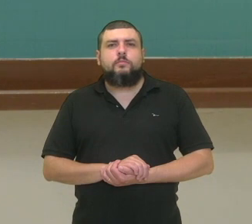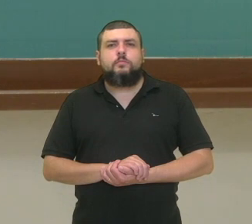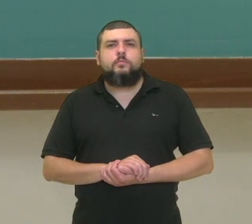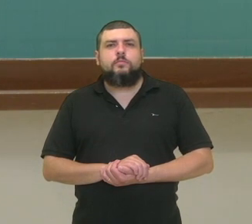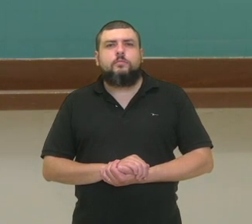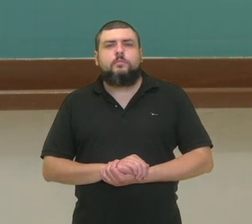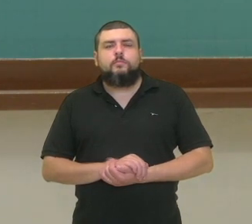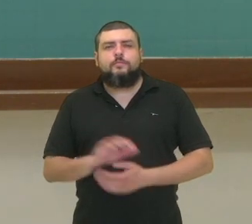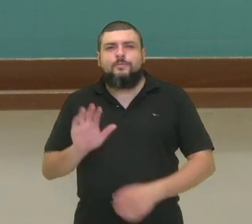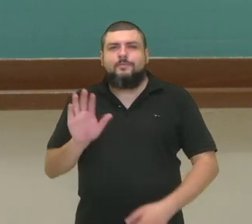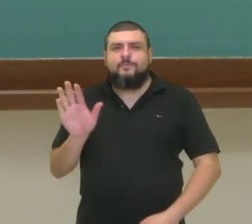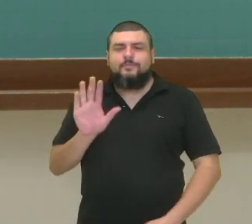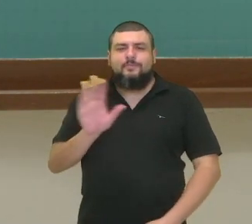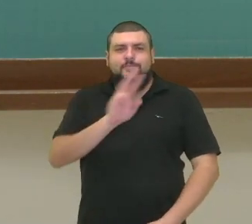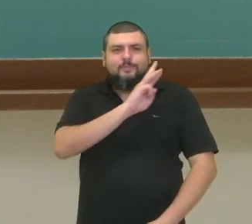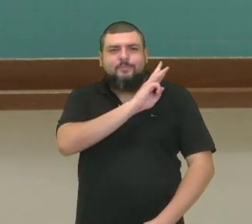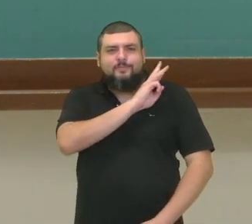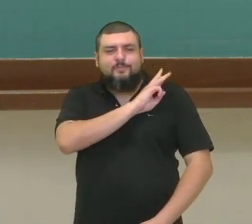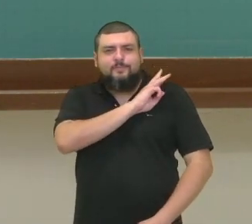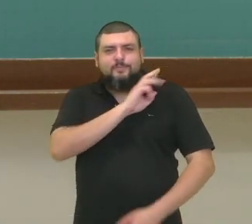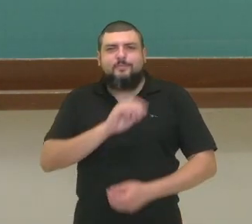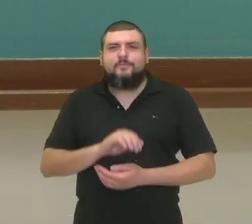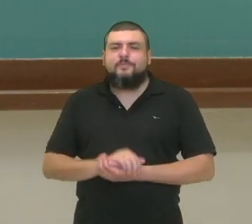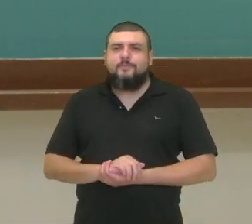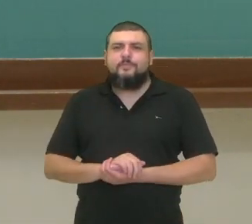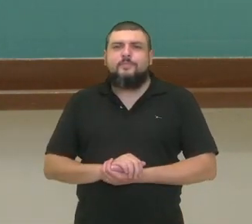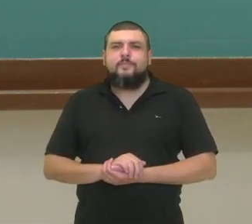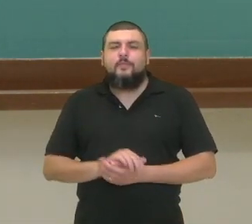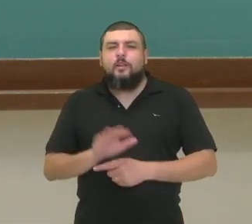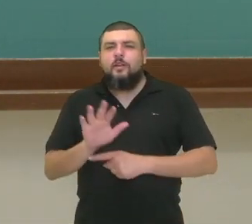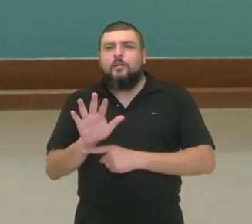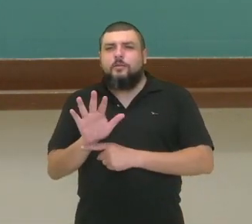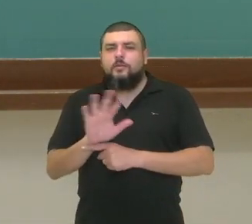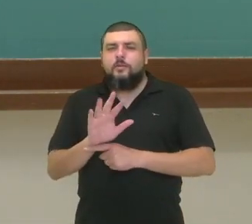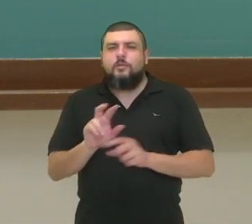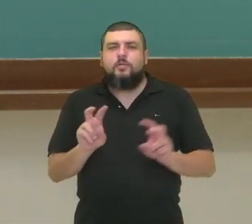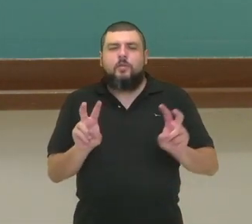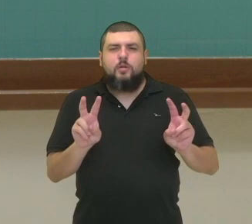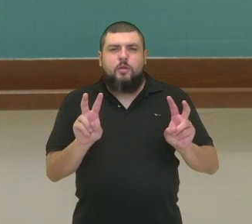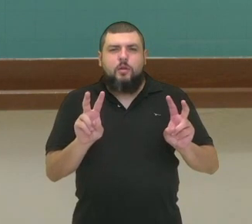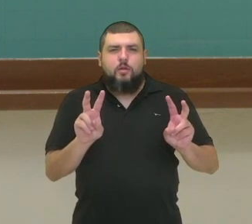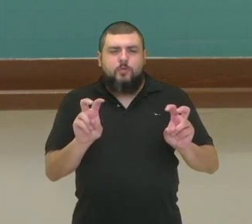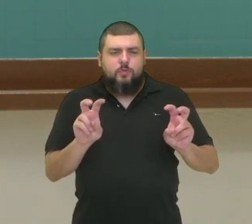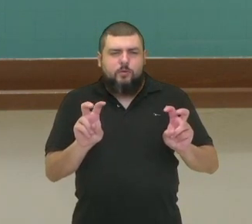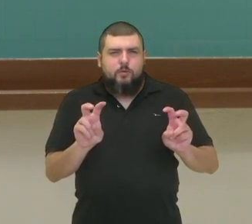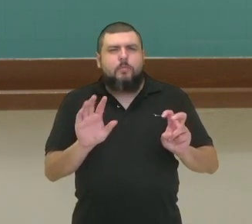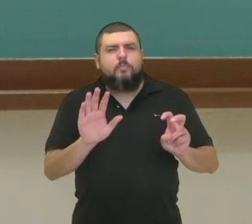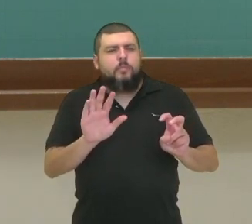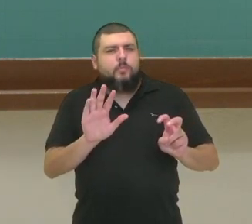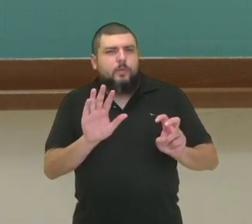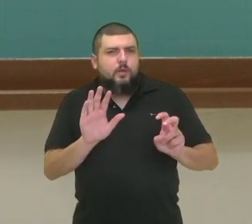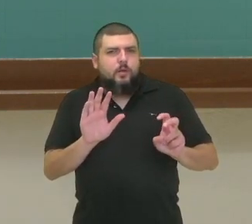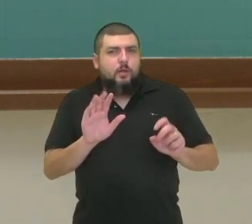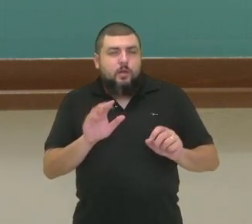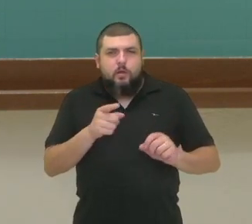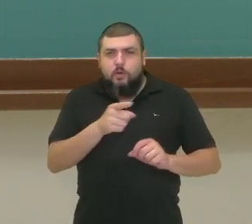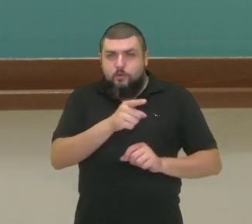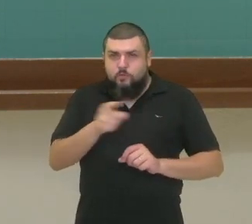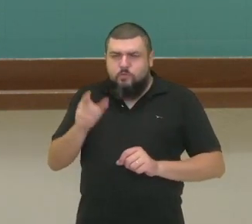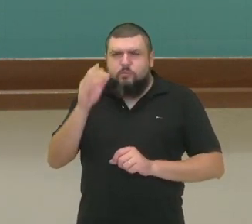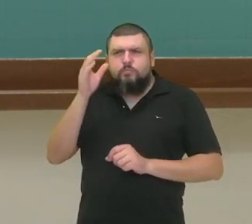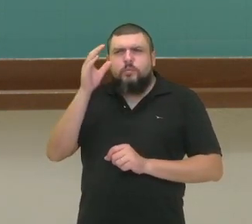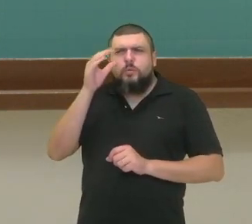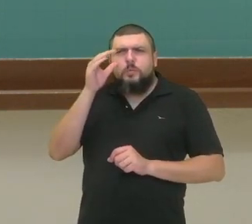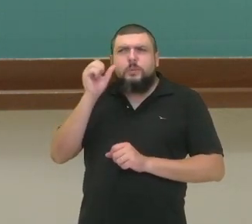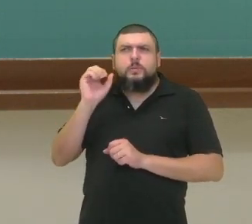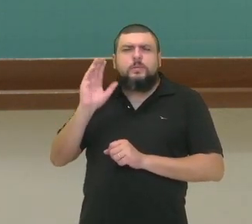Olá, estudantes da terceira série do ensino médio. Nesse vídeo vamos falar e responder, na verdade, uma pergunta que vocês já trazem há